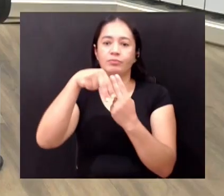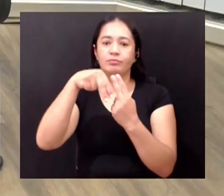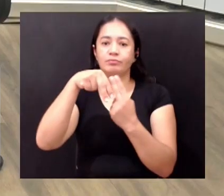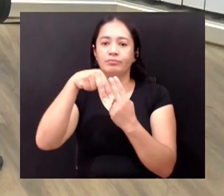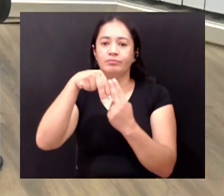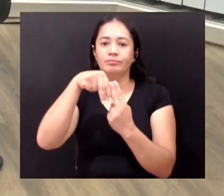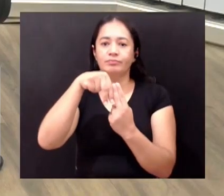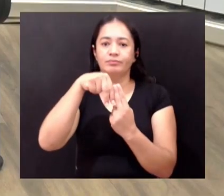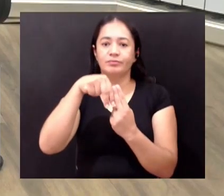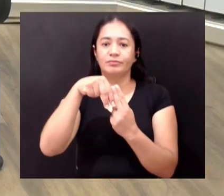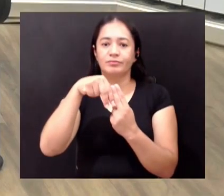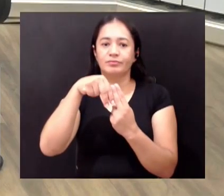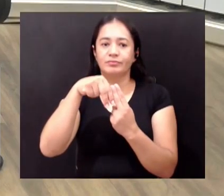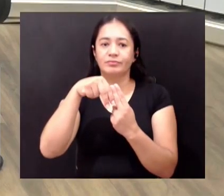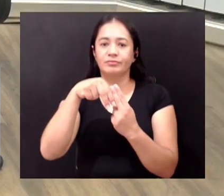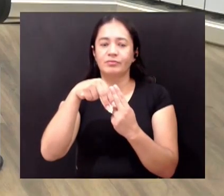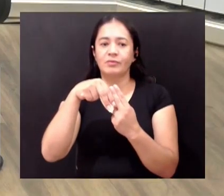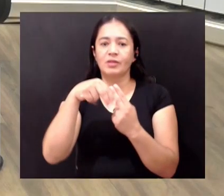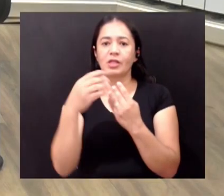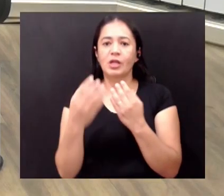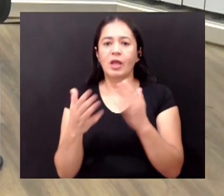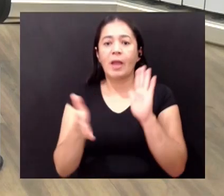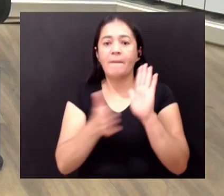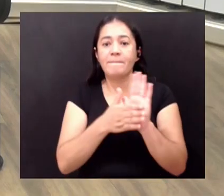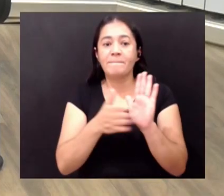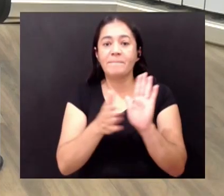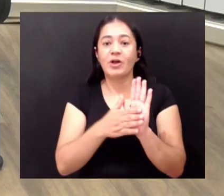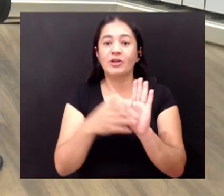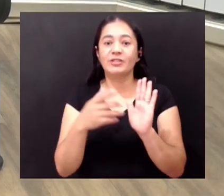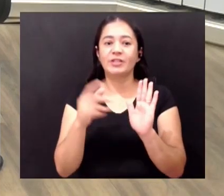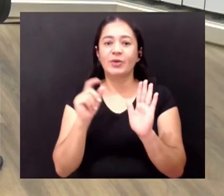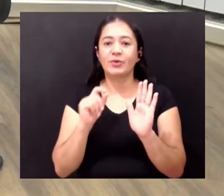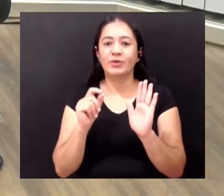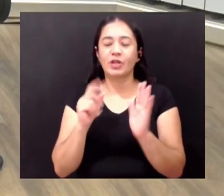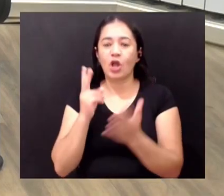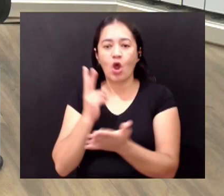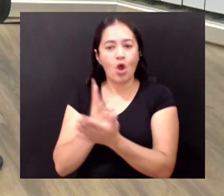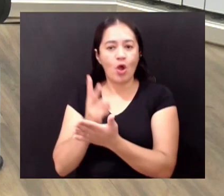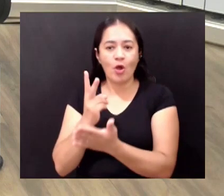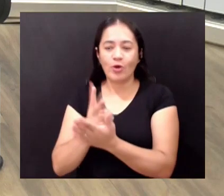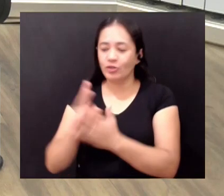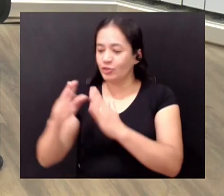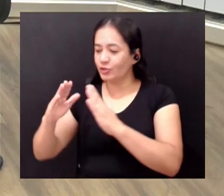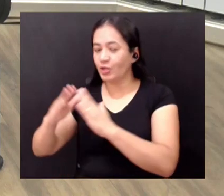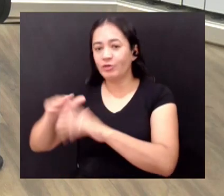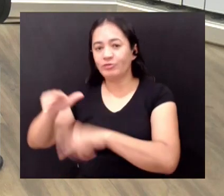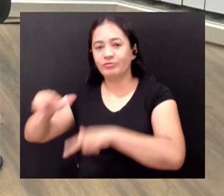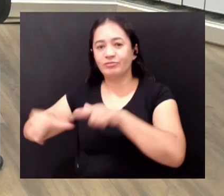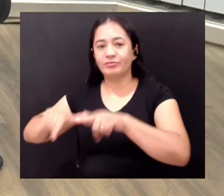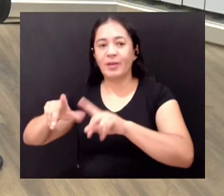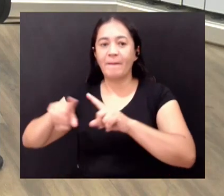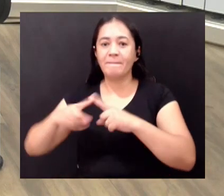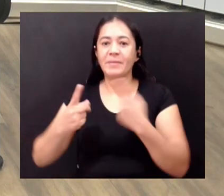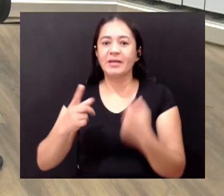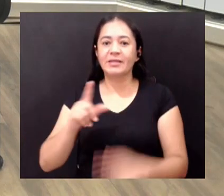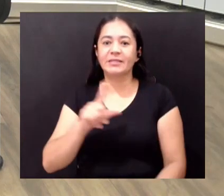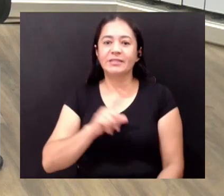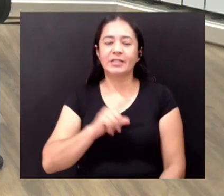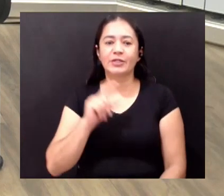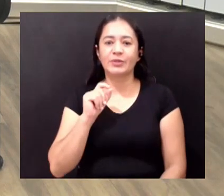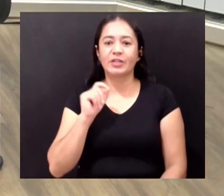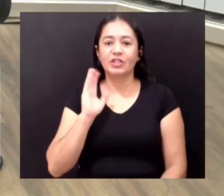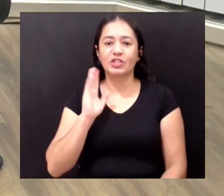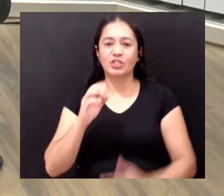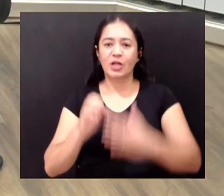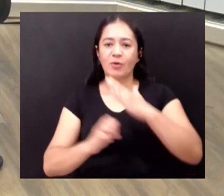já estão com uma outra proposta, manter o home office, só que eles já têm já foi uma empresa criada com